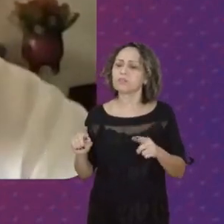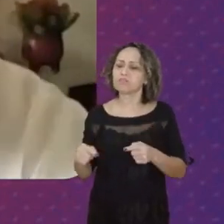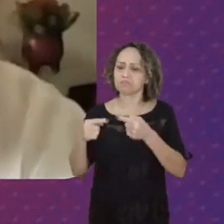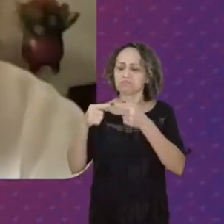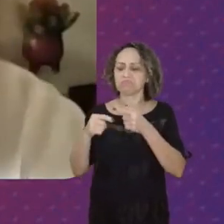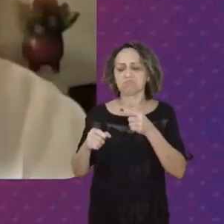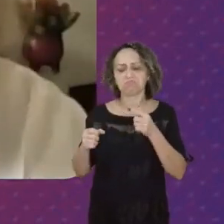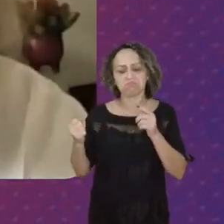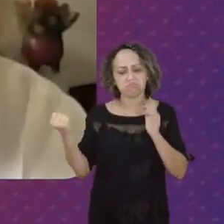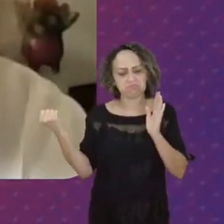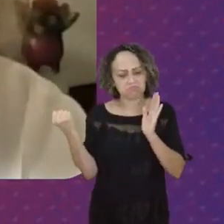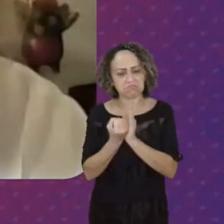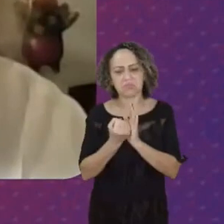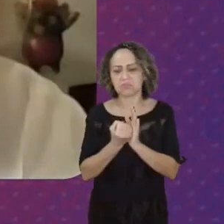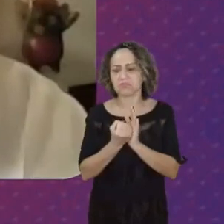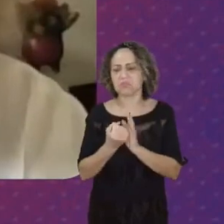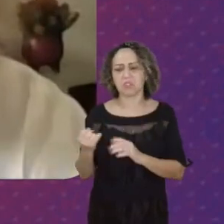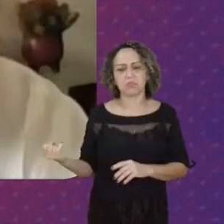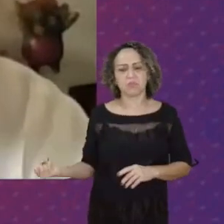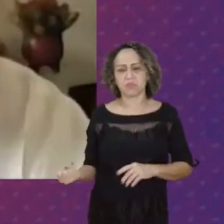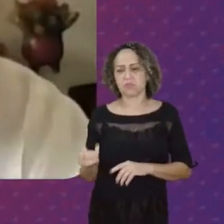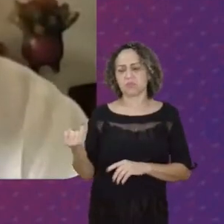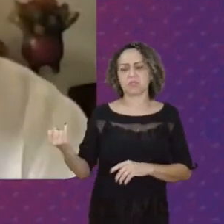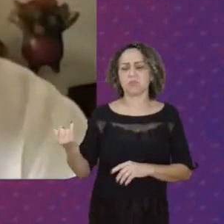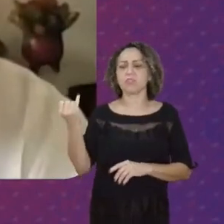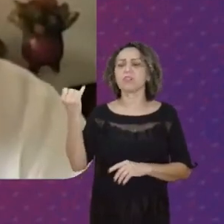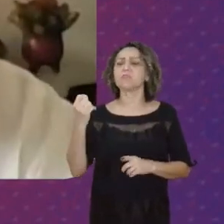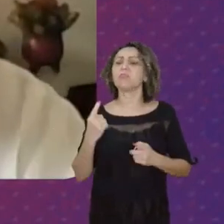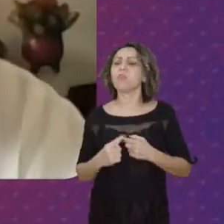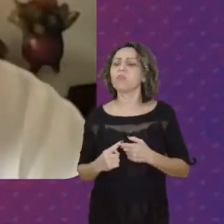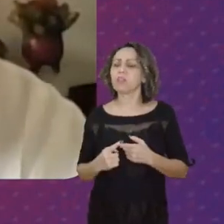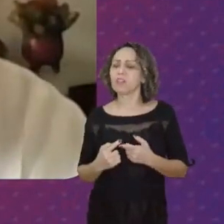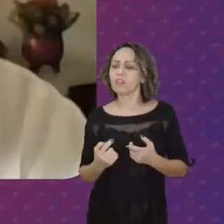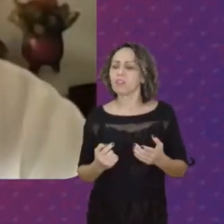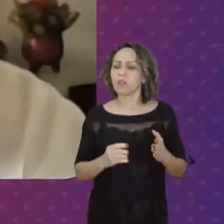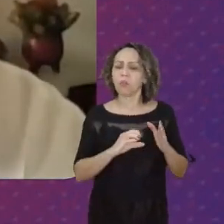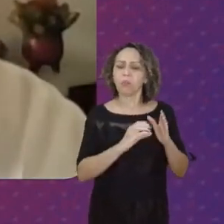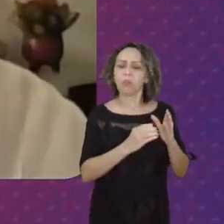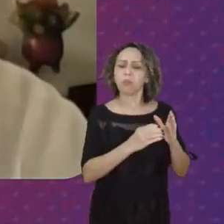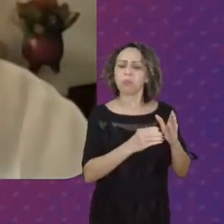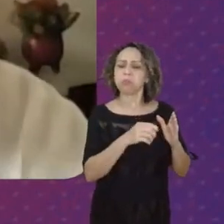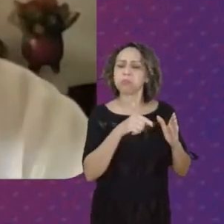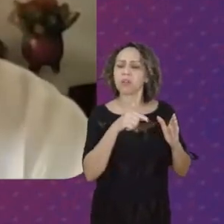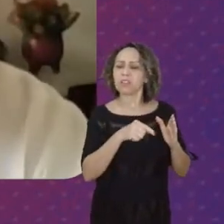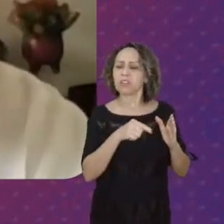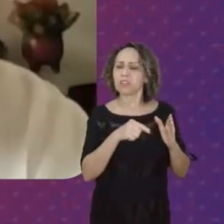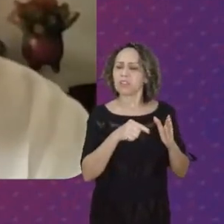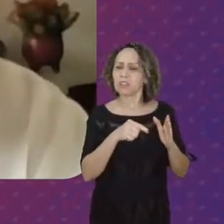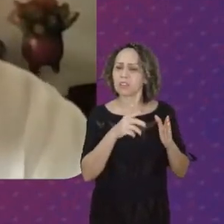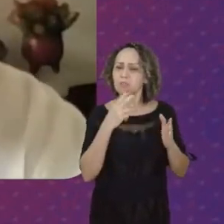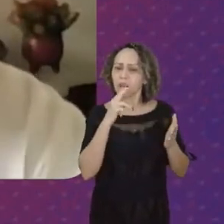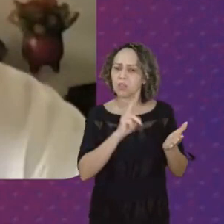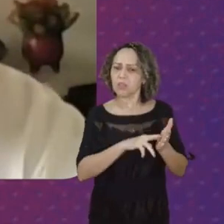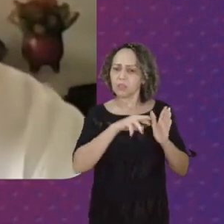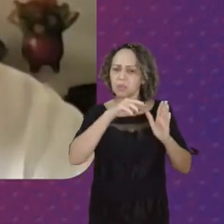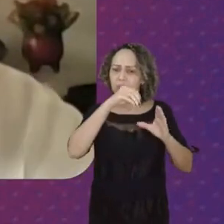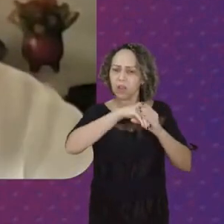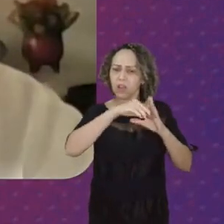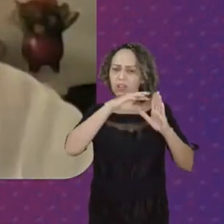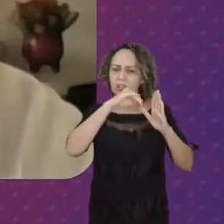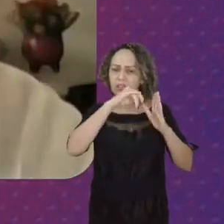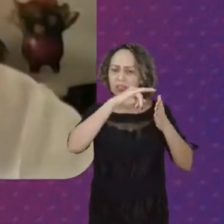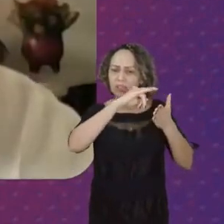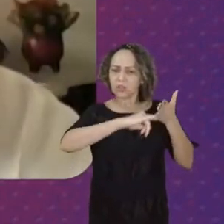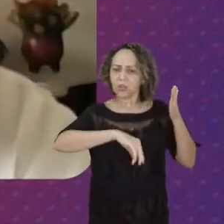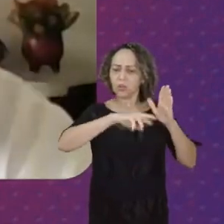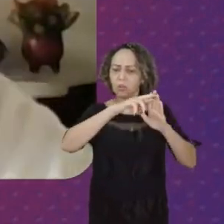muito grande, porque um partido político que assume em suas resoluções